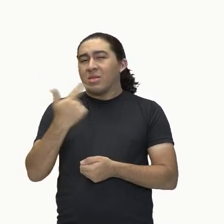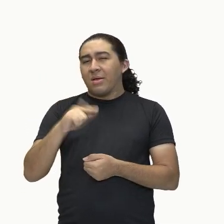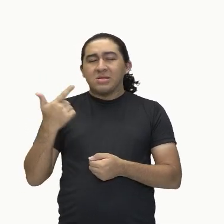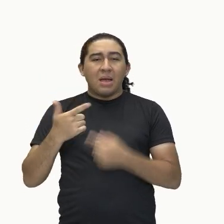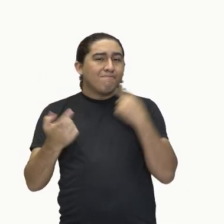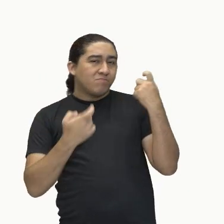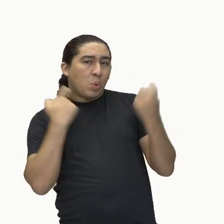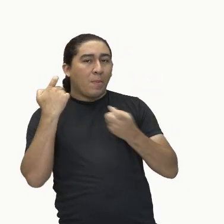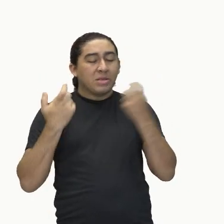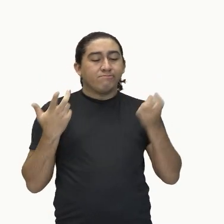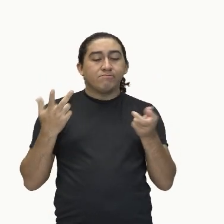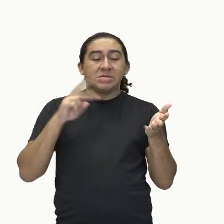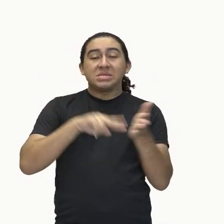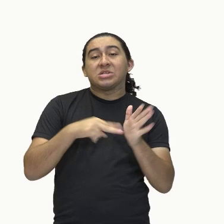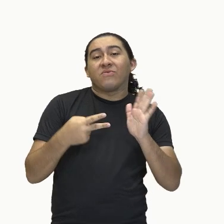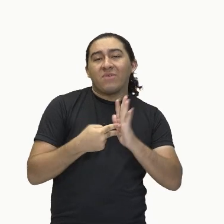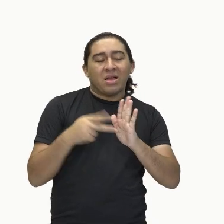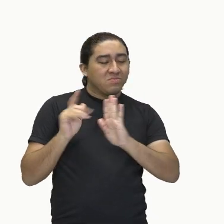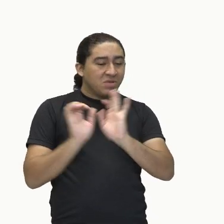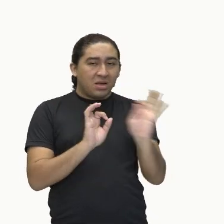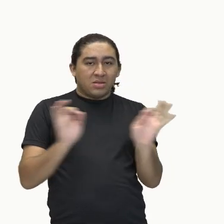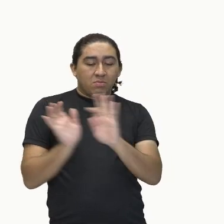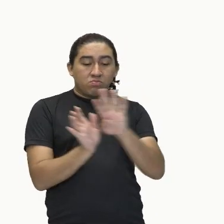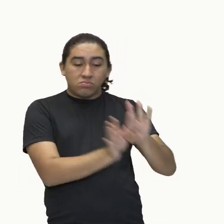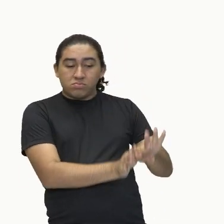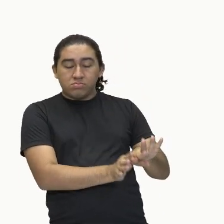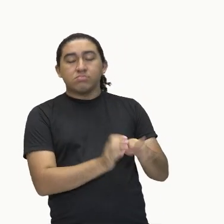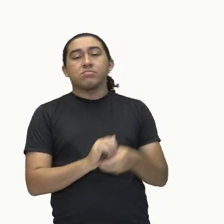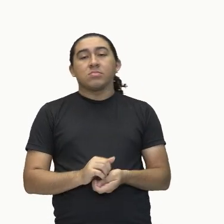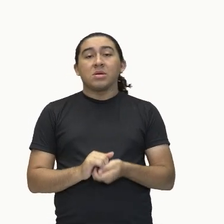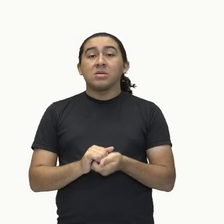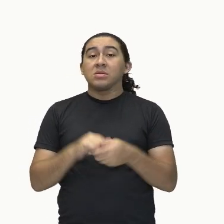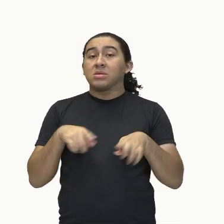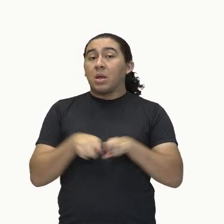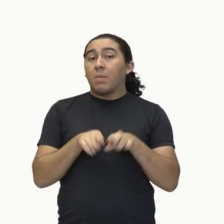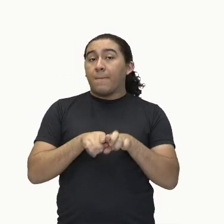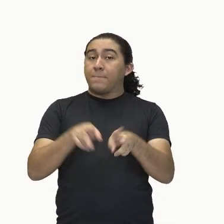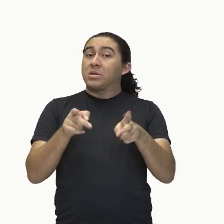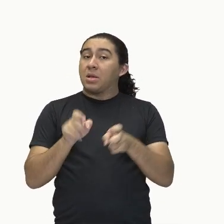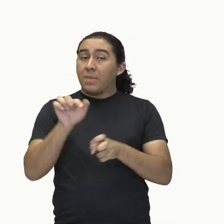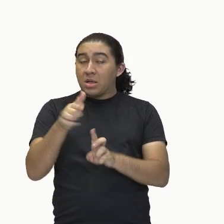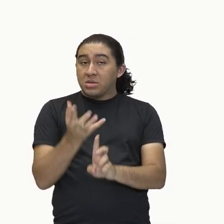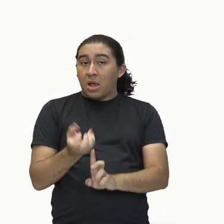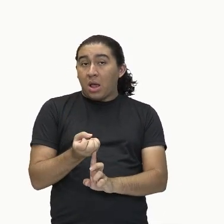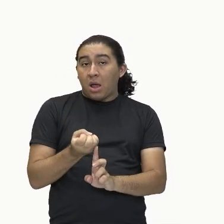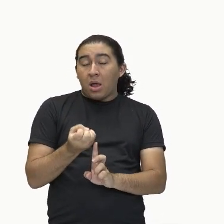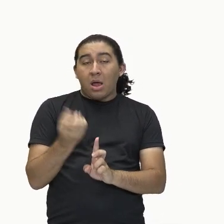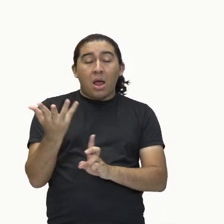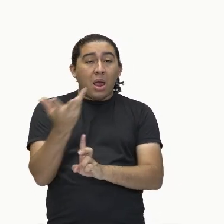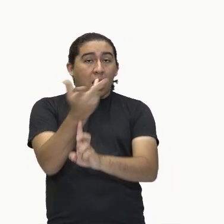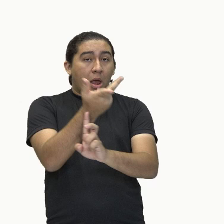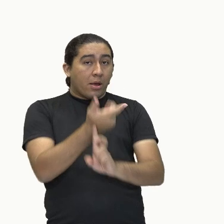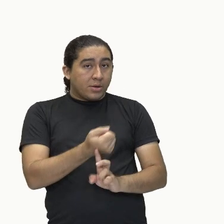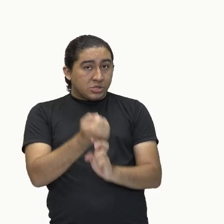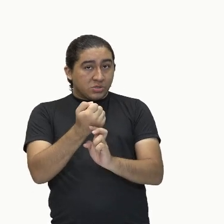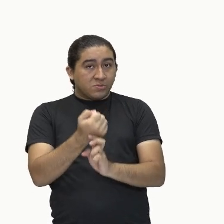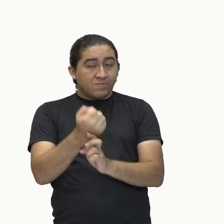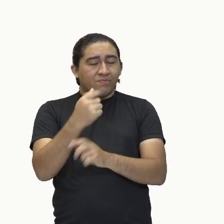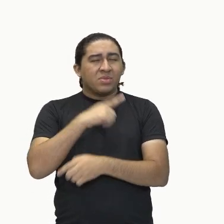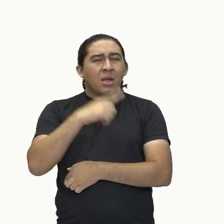preocupada com o significado, certo? Perceba que nós vamos ter uma produção artística que vai prezar mais